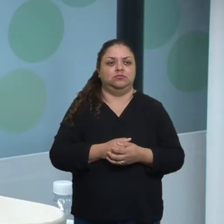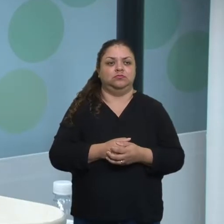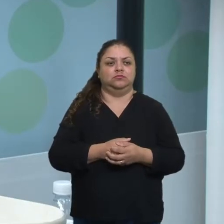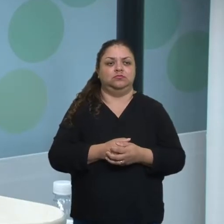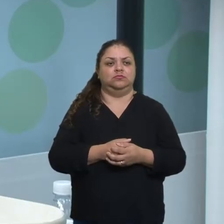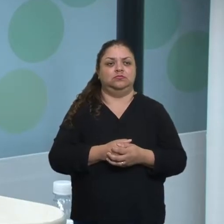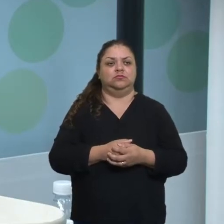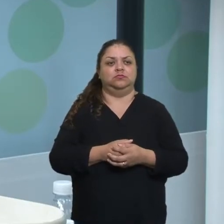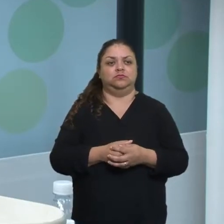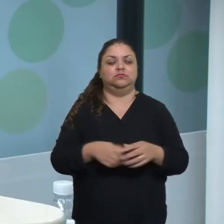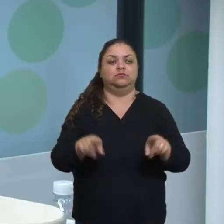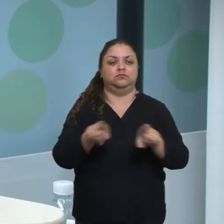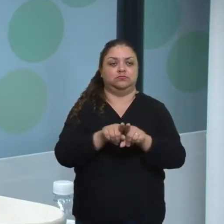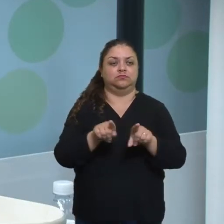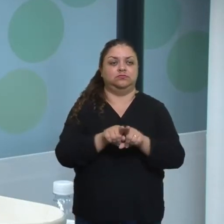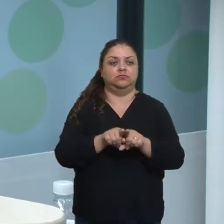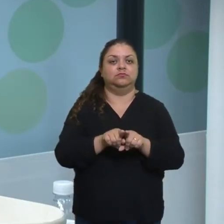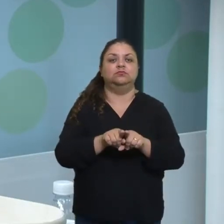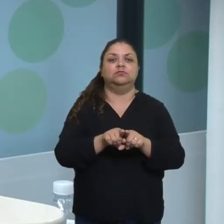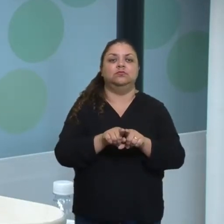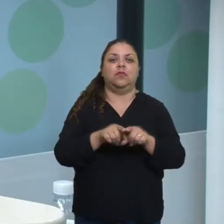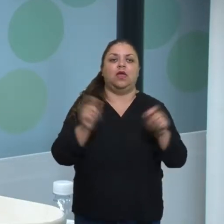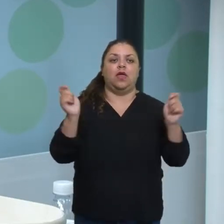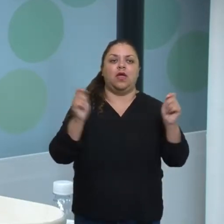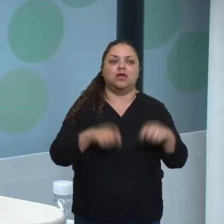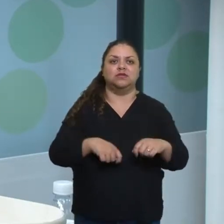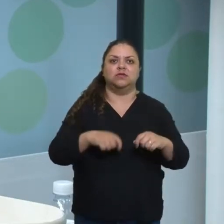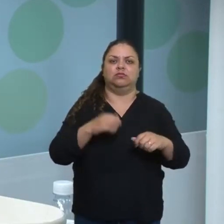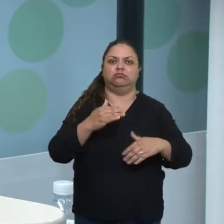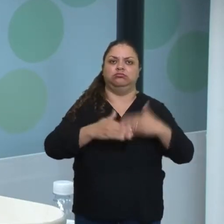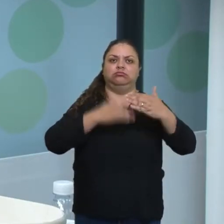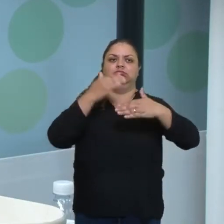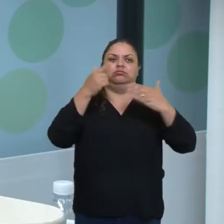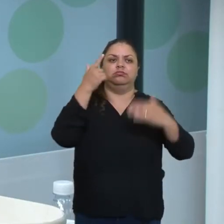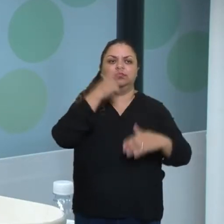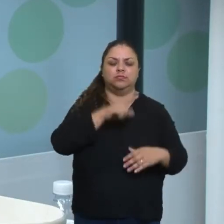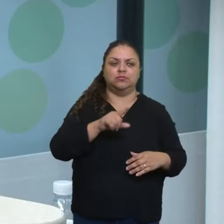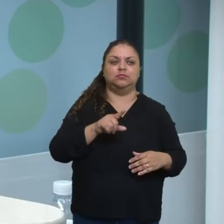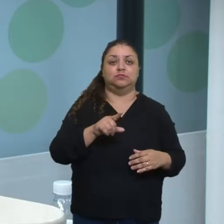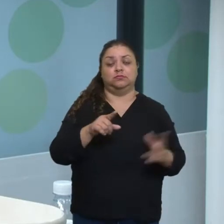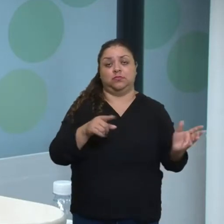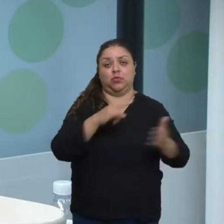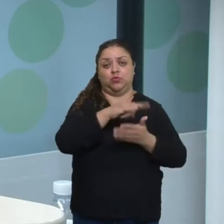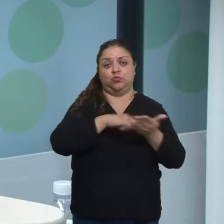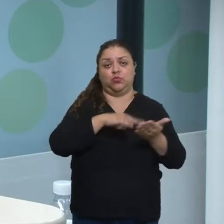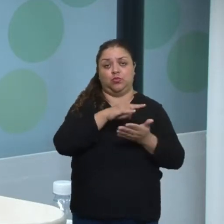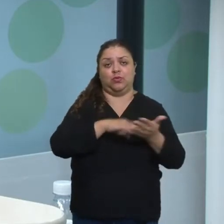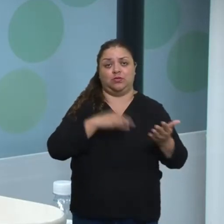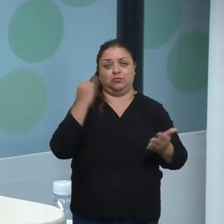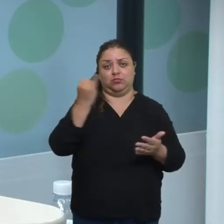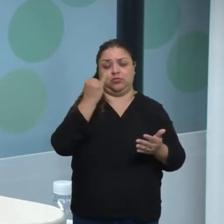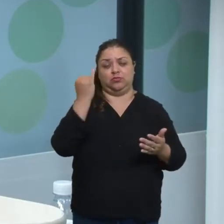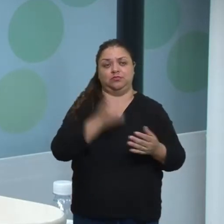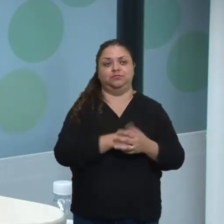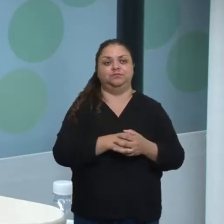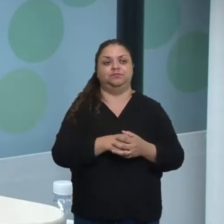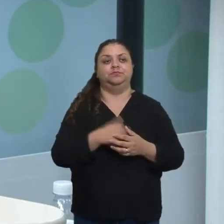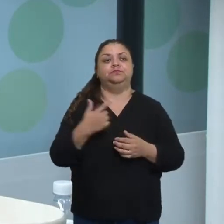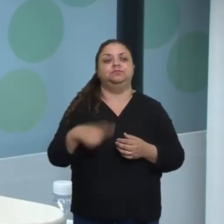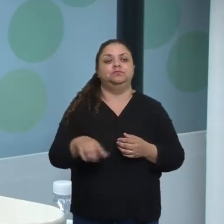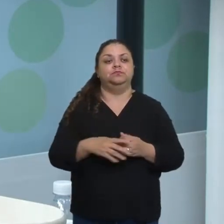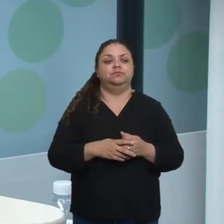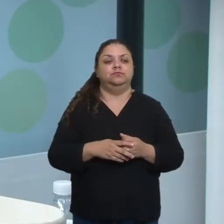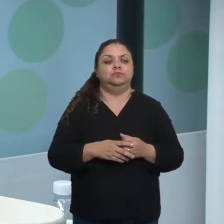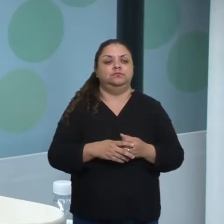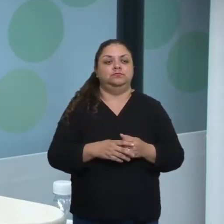participação ela é mais potente mais eficiente Então esse documento ele contribui bastante nesse sentido e aí né